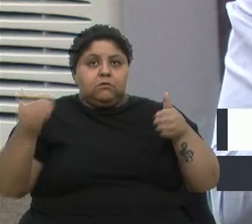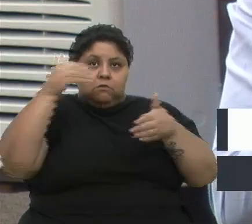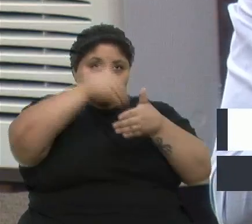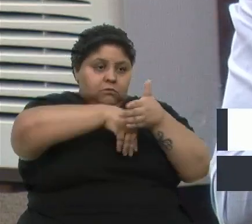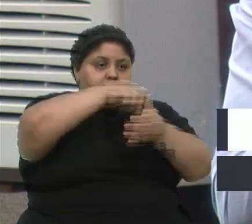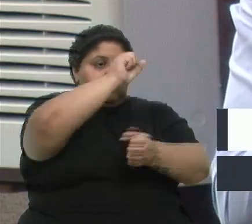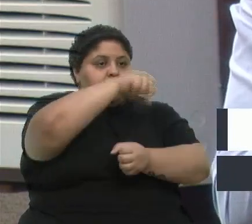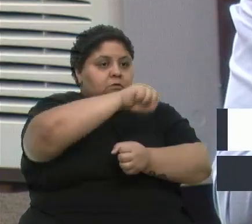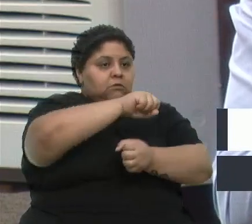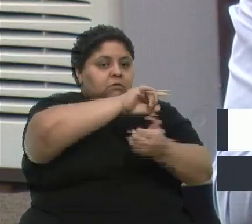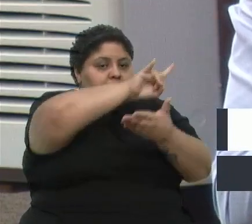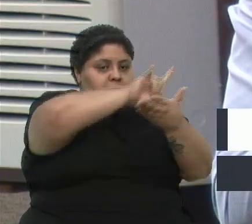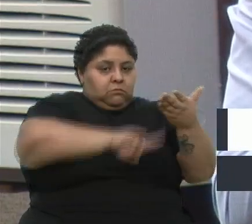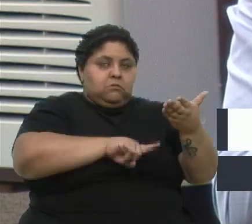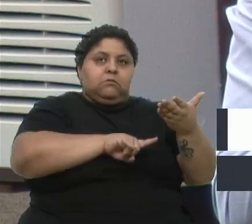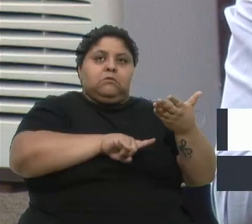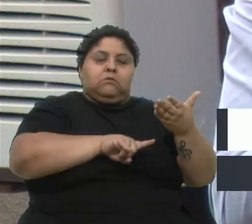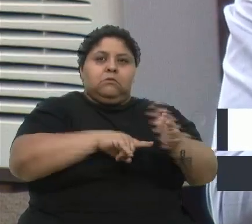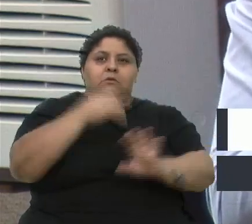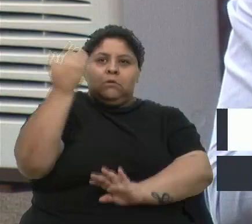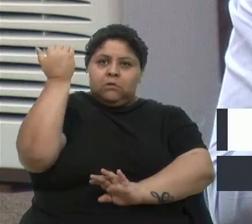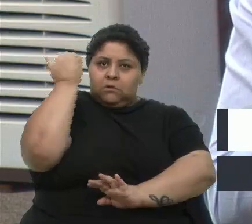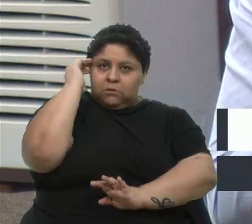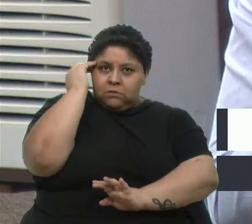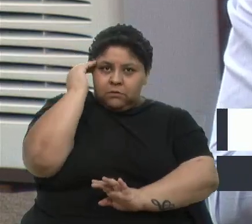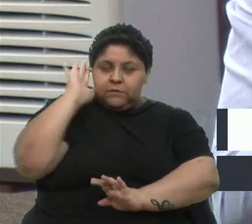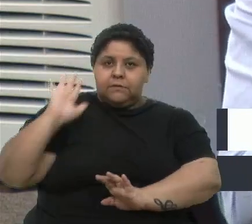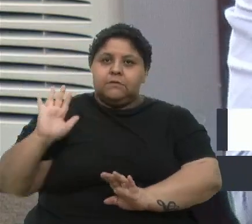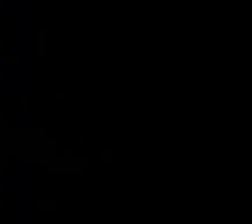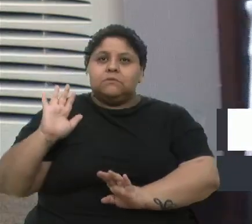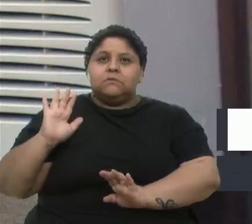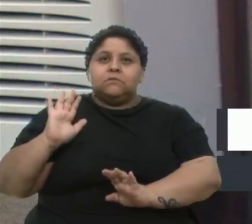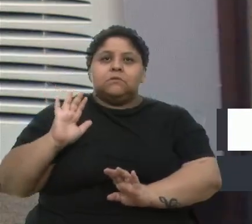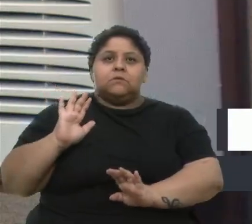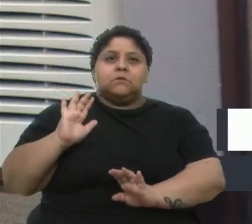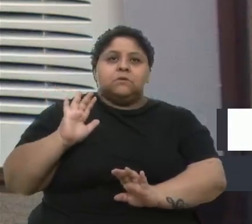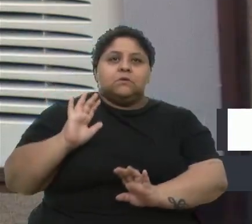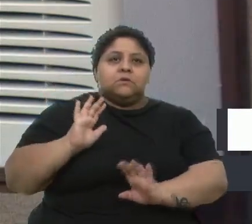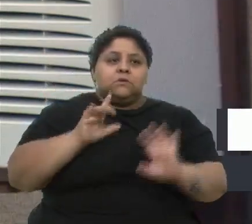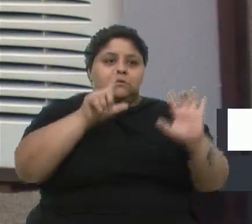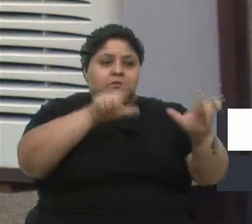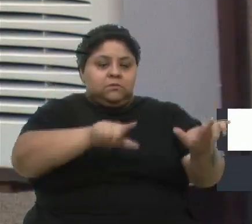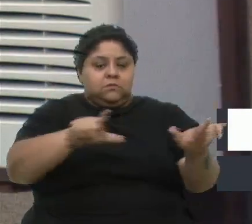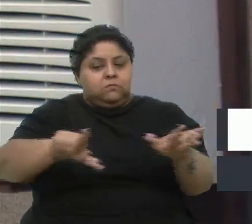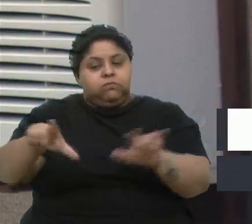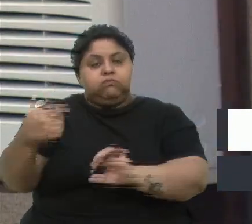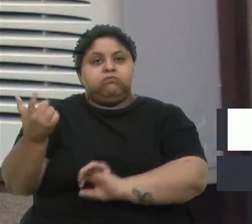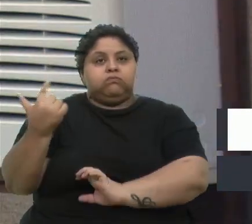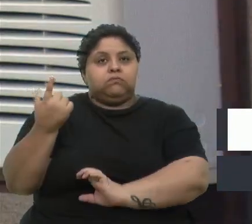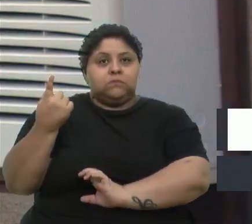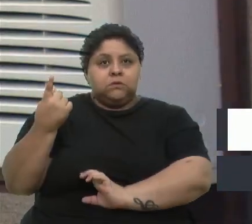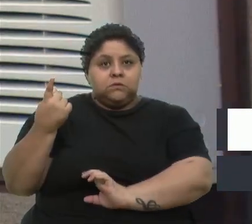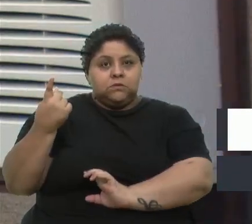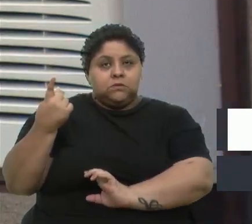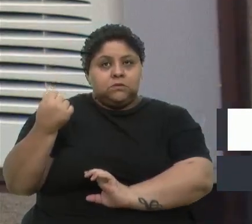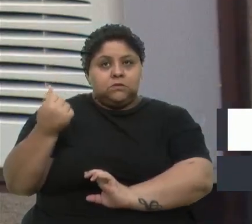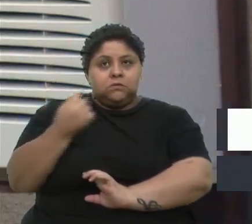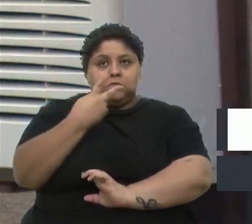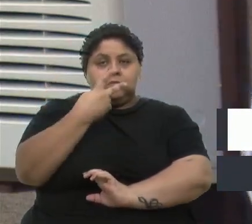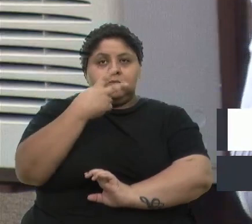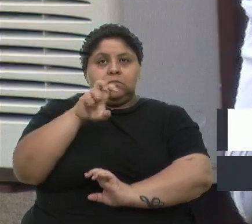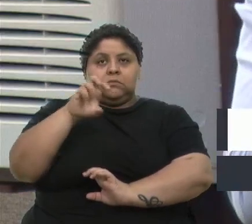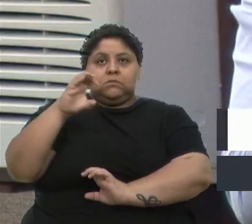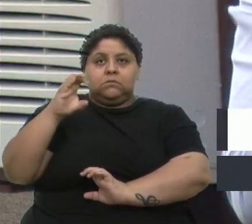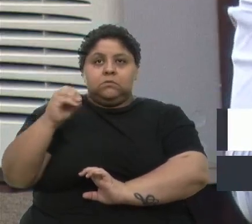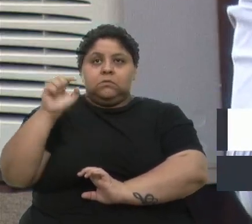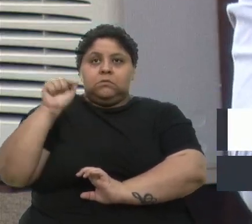a esse requerimento e saber onde está os valores de 250 mil que foi destinado